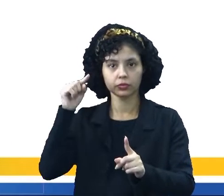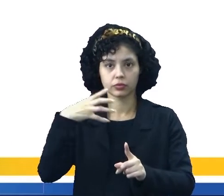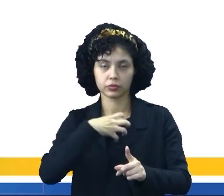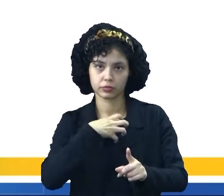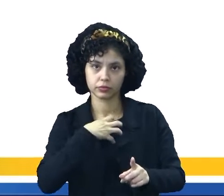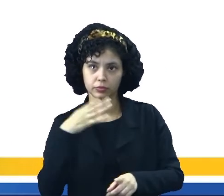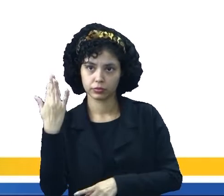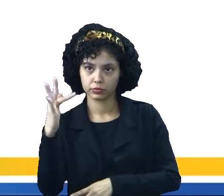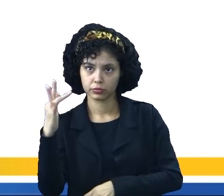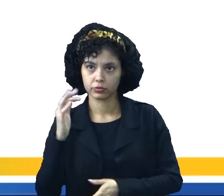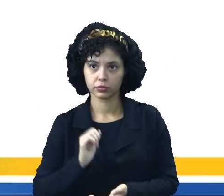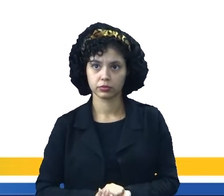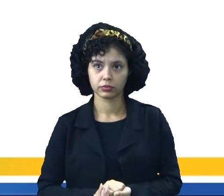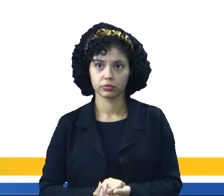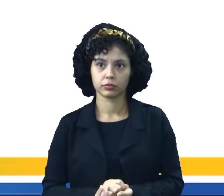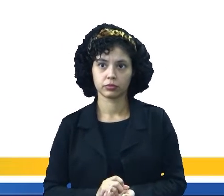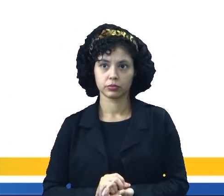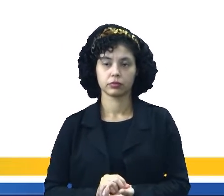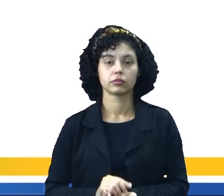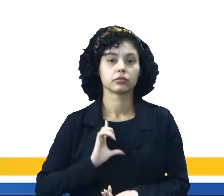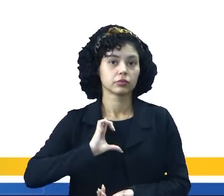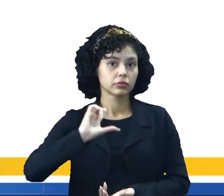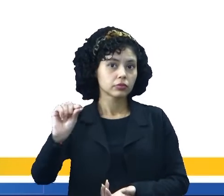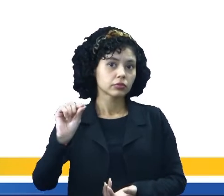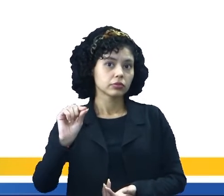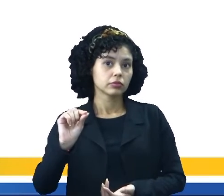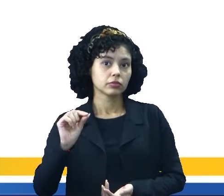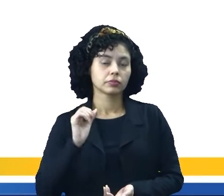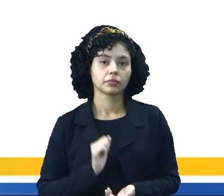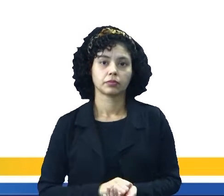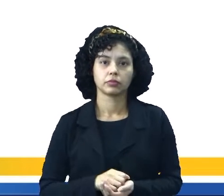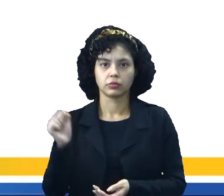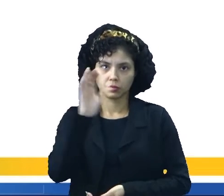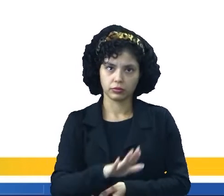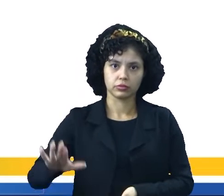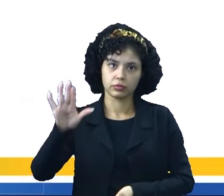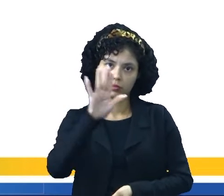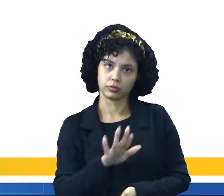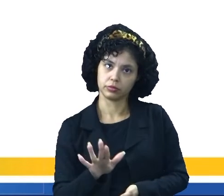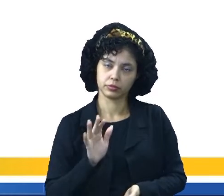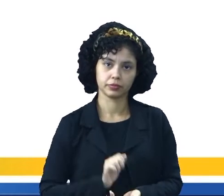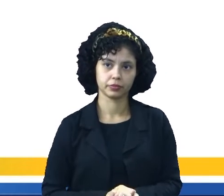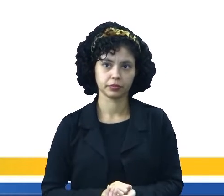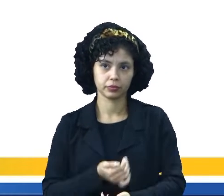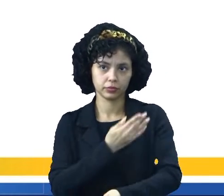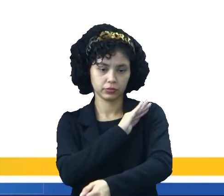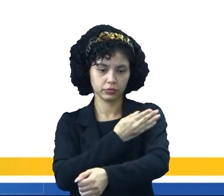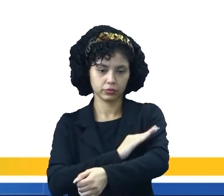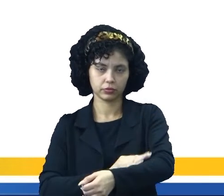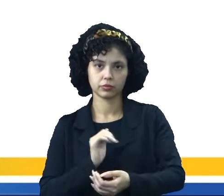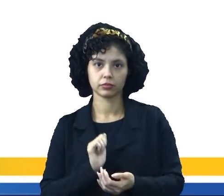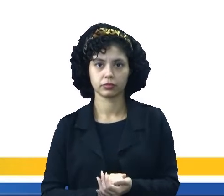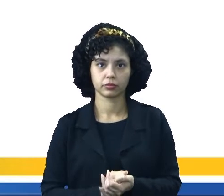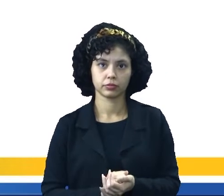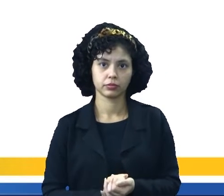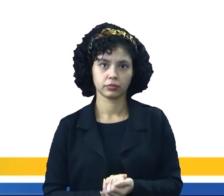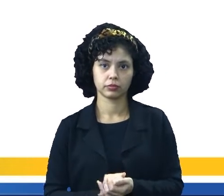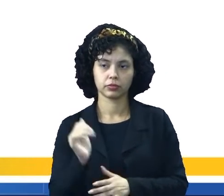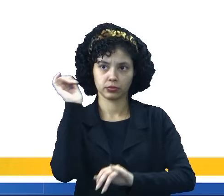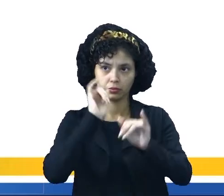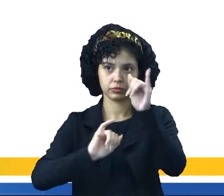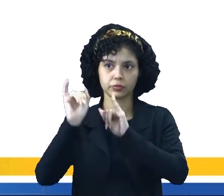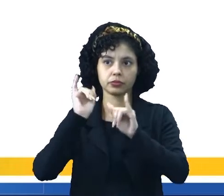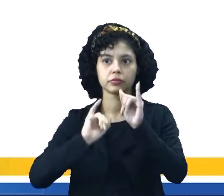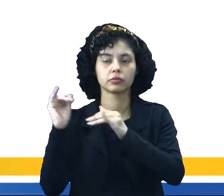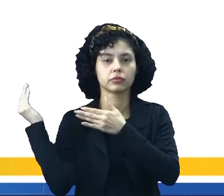senti a dor, essa dor aí, ela vai para o órgão efetuador, que geralmente é a musculatura, e depois aí, essa